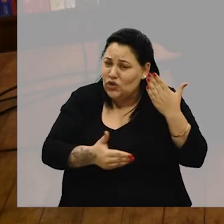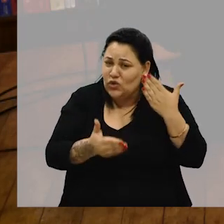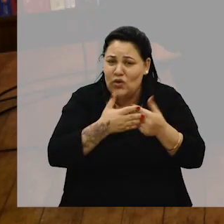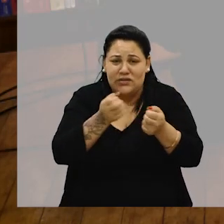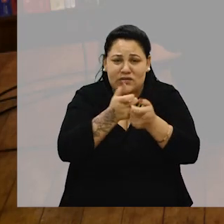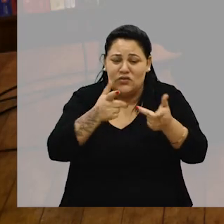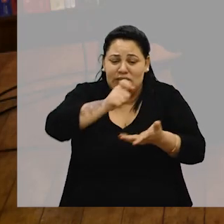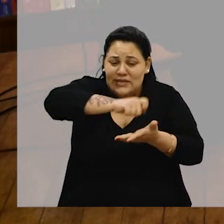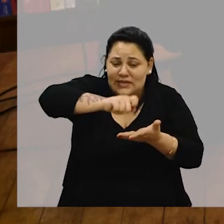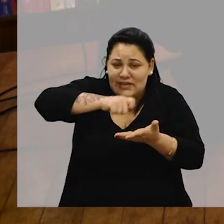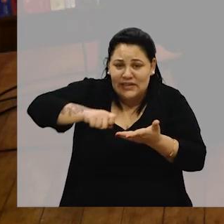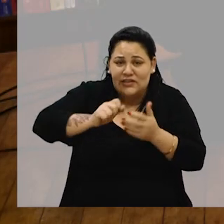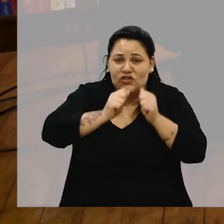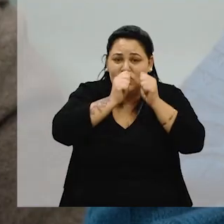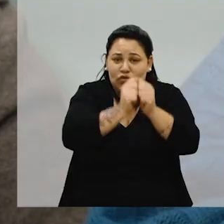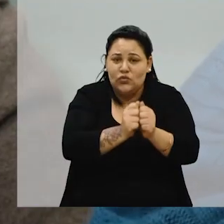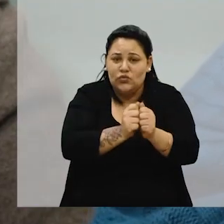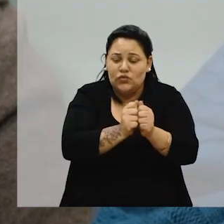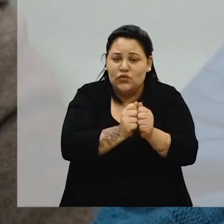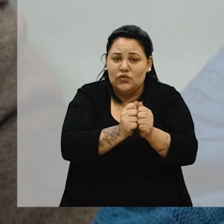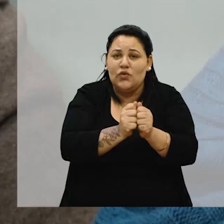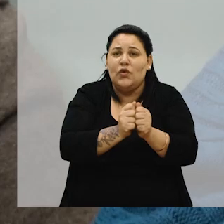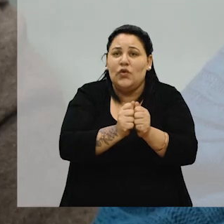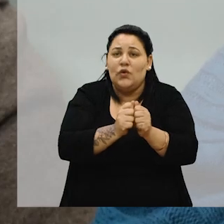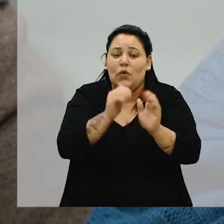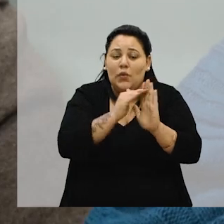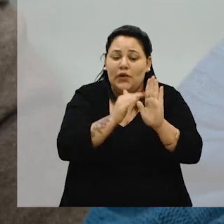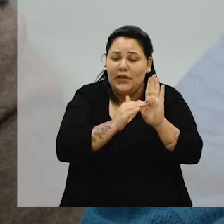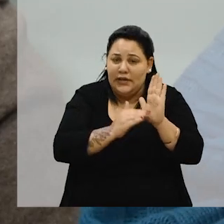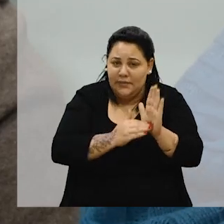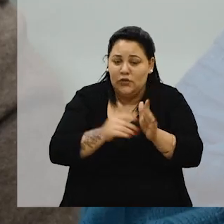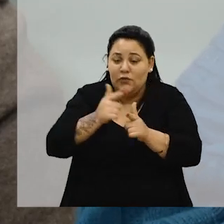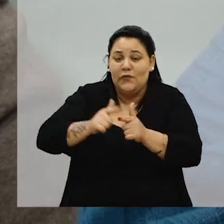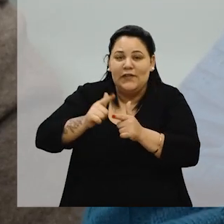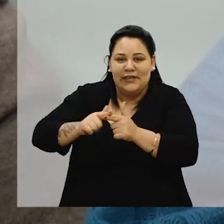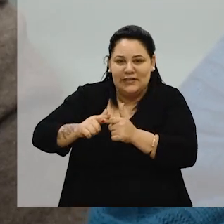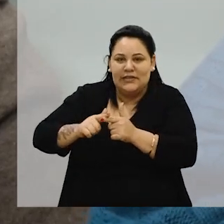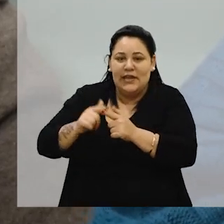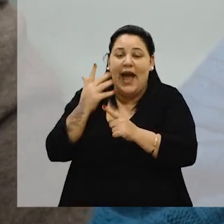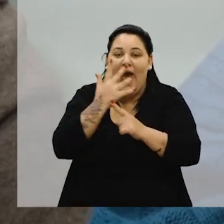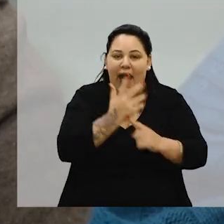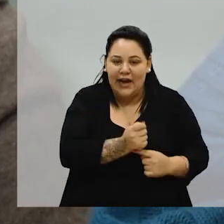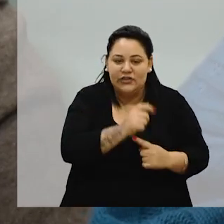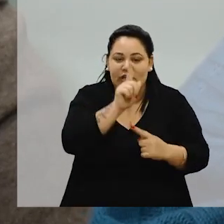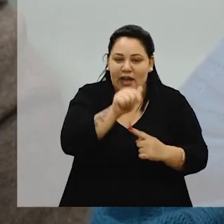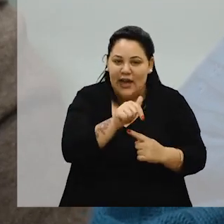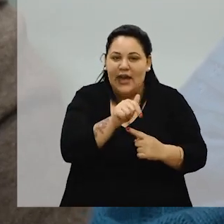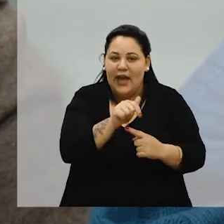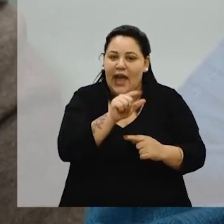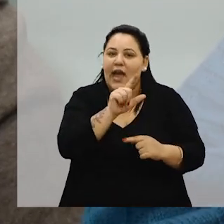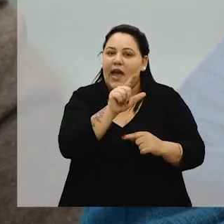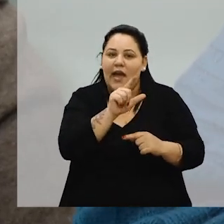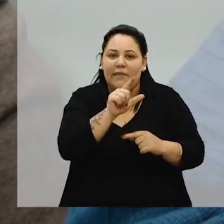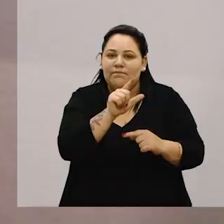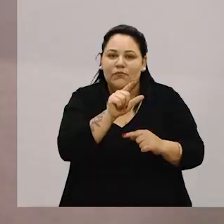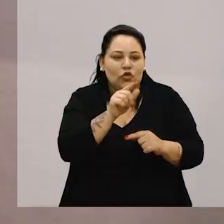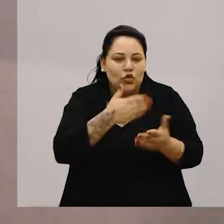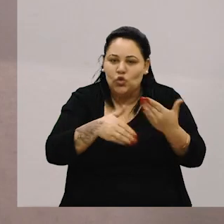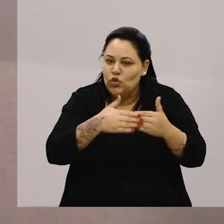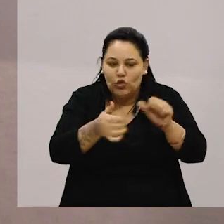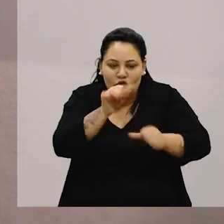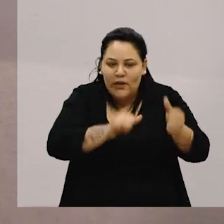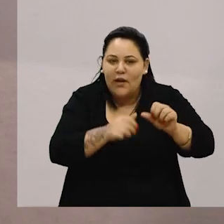está na antologia ou as obras que são publicadas via Financiarte são obras que foram selecionadas por mérito artístico de verdade, são obras